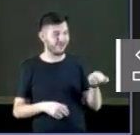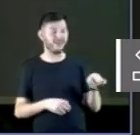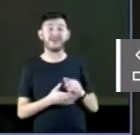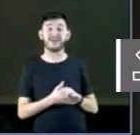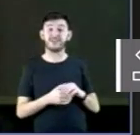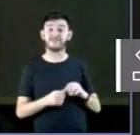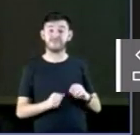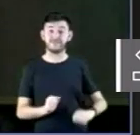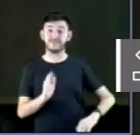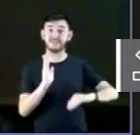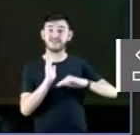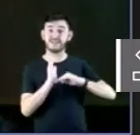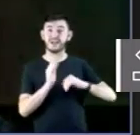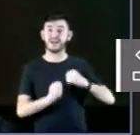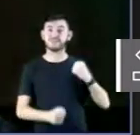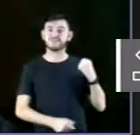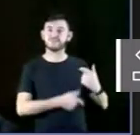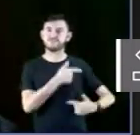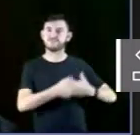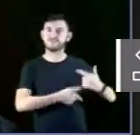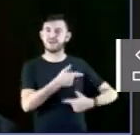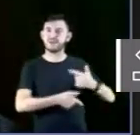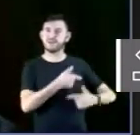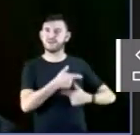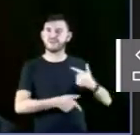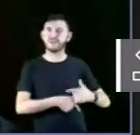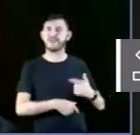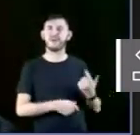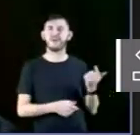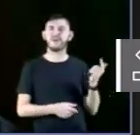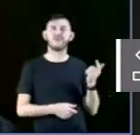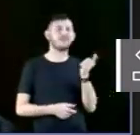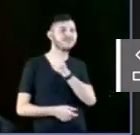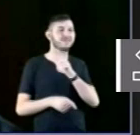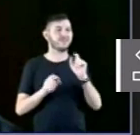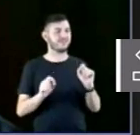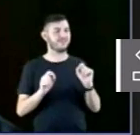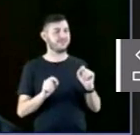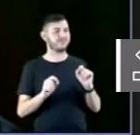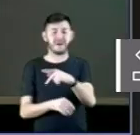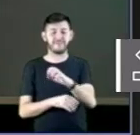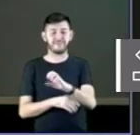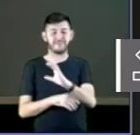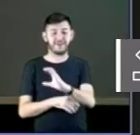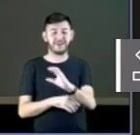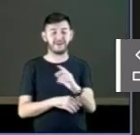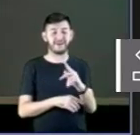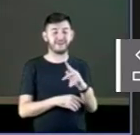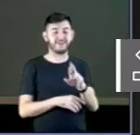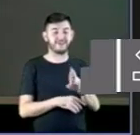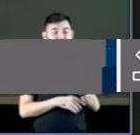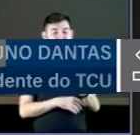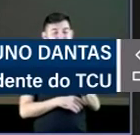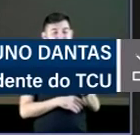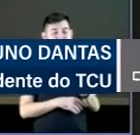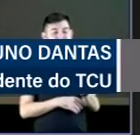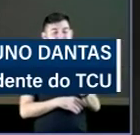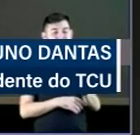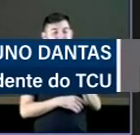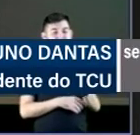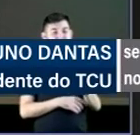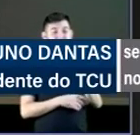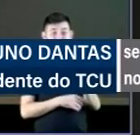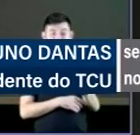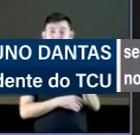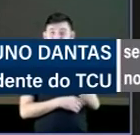trajetória de carreira no serviço público ao lembrar das suas principais contribuições ao país poucos entre nós se